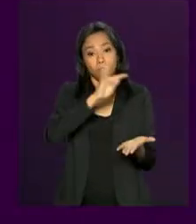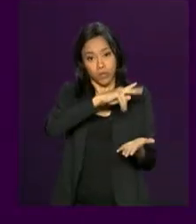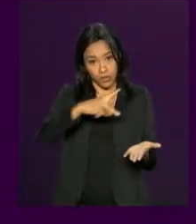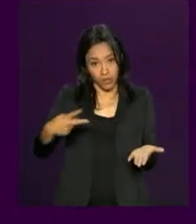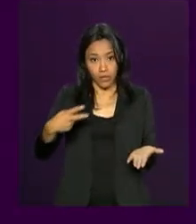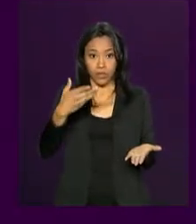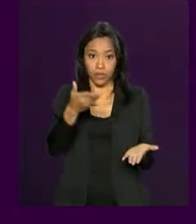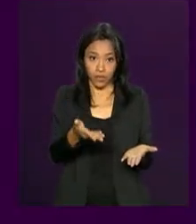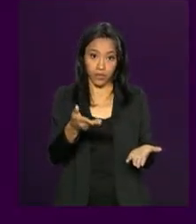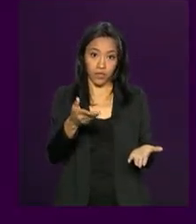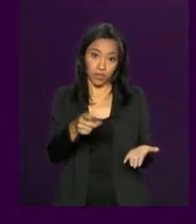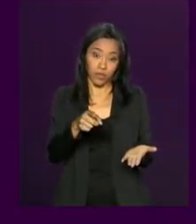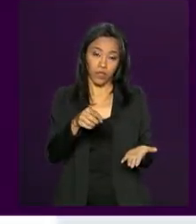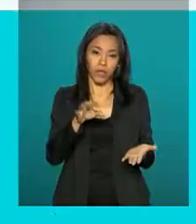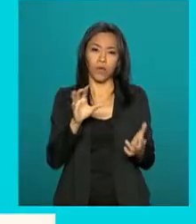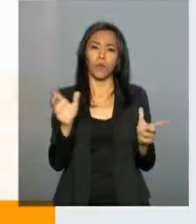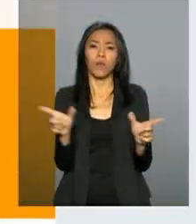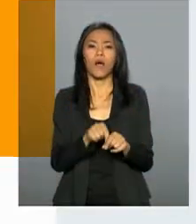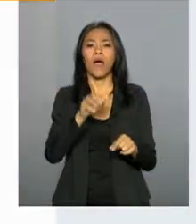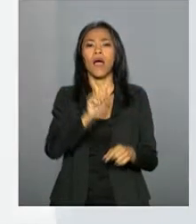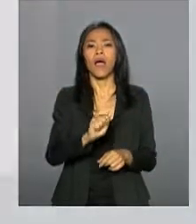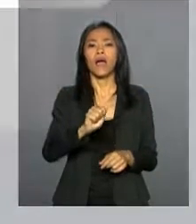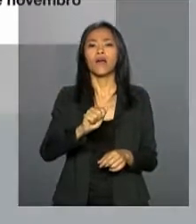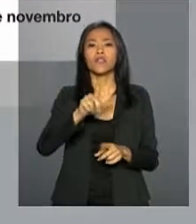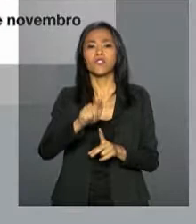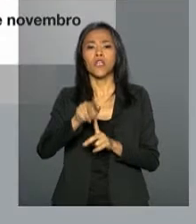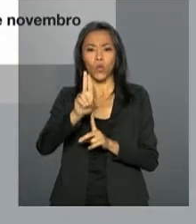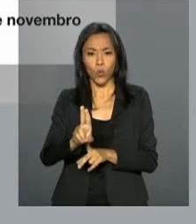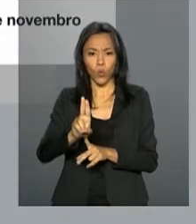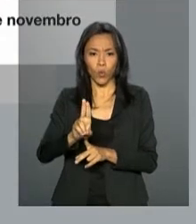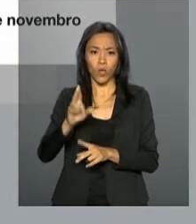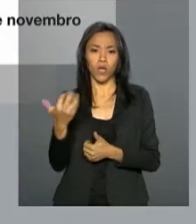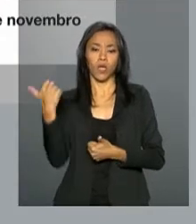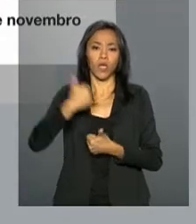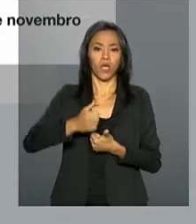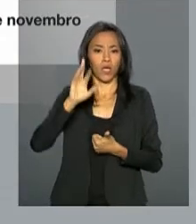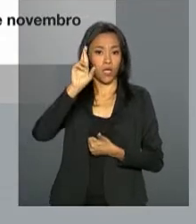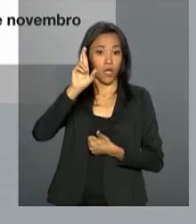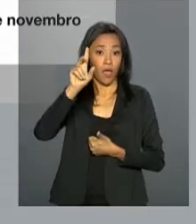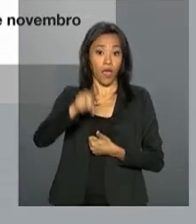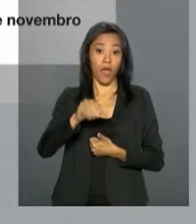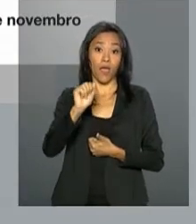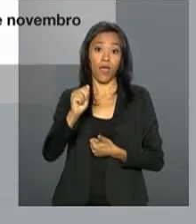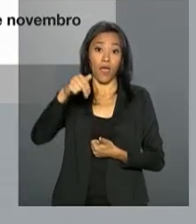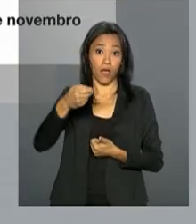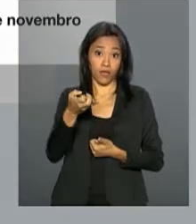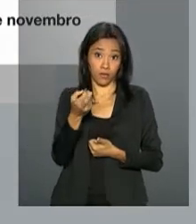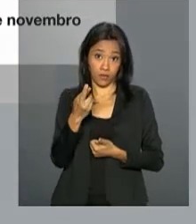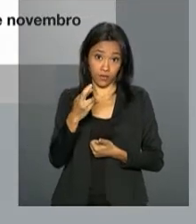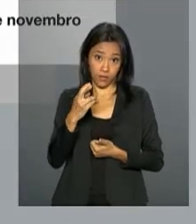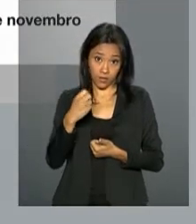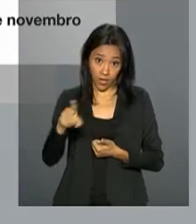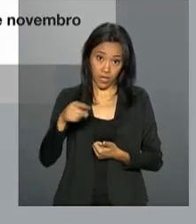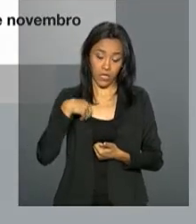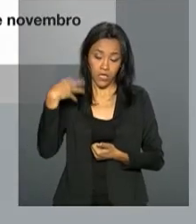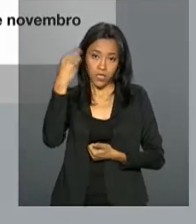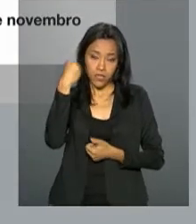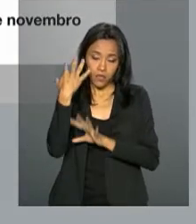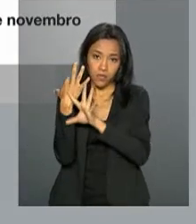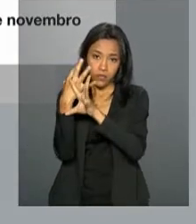será liderada pelo senhor andré luiz de almeida mendonça advogado com ampla vivência e experiência no